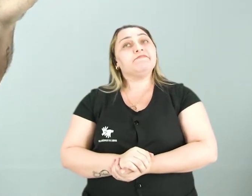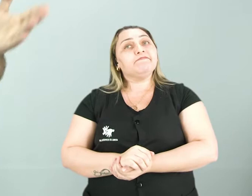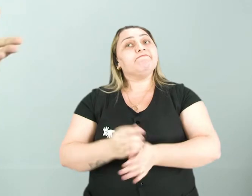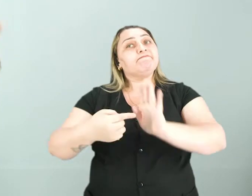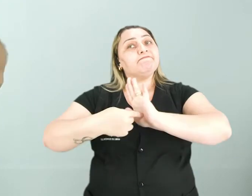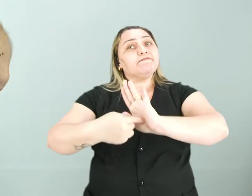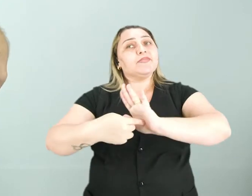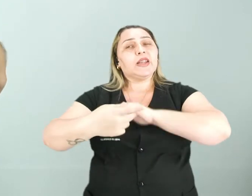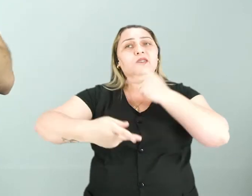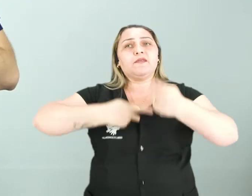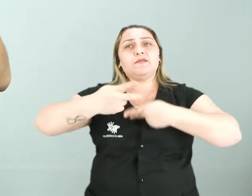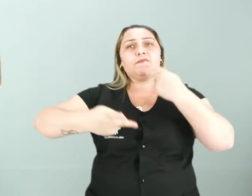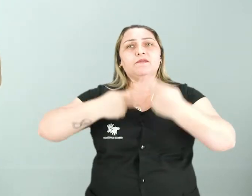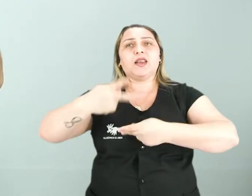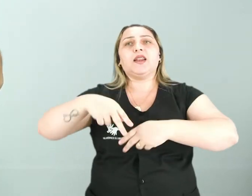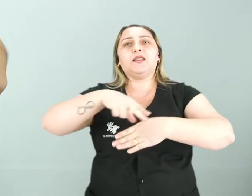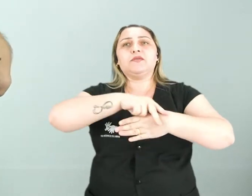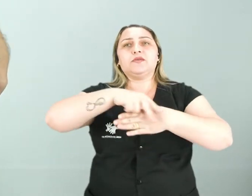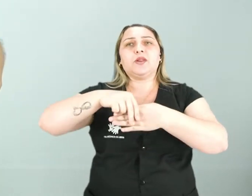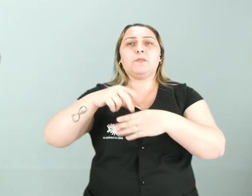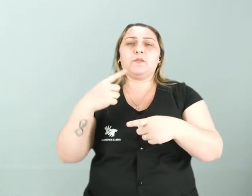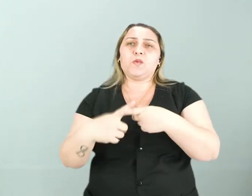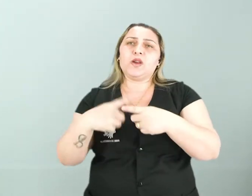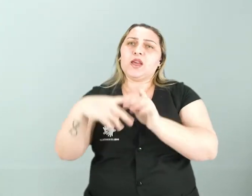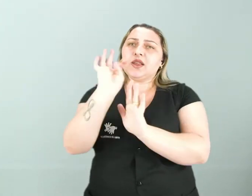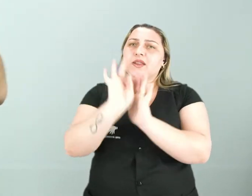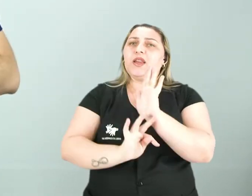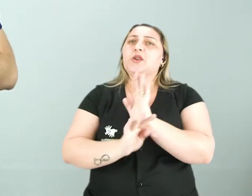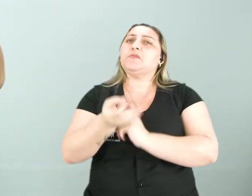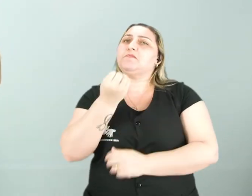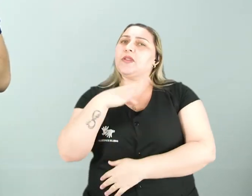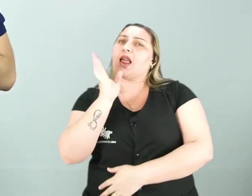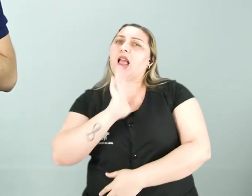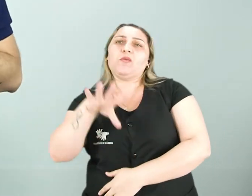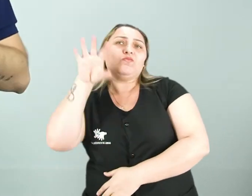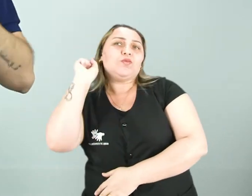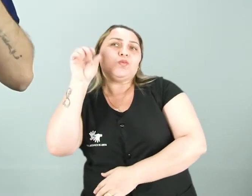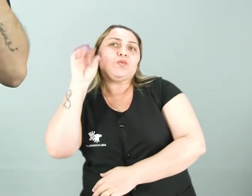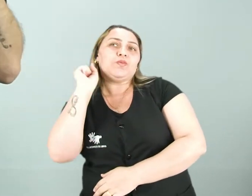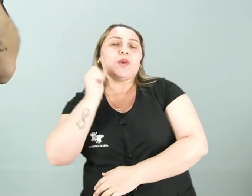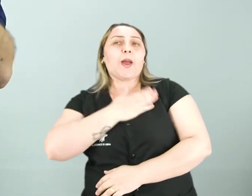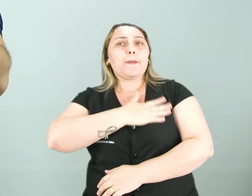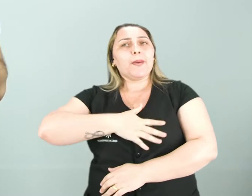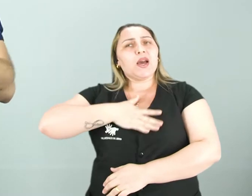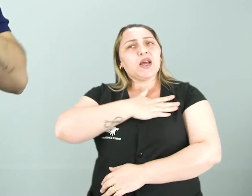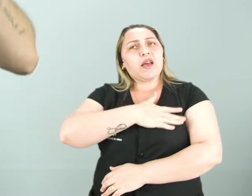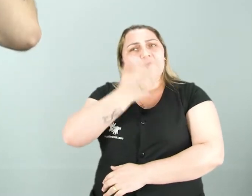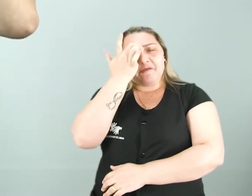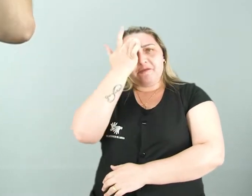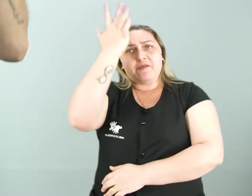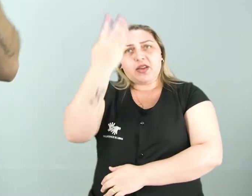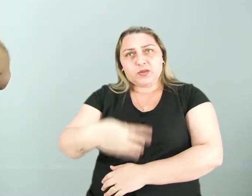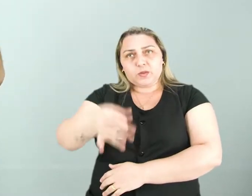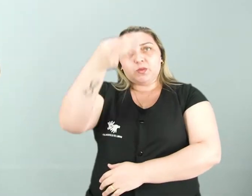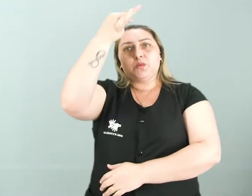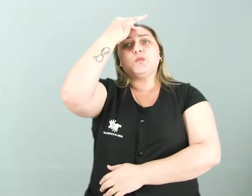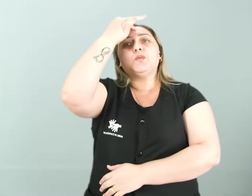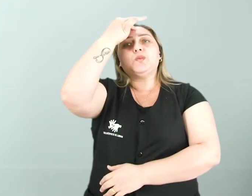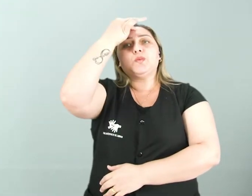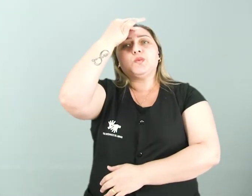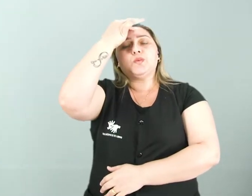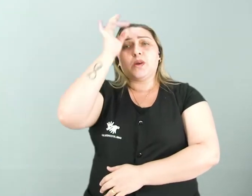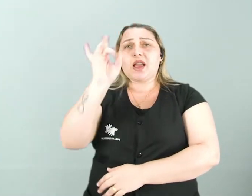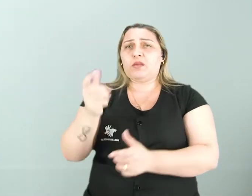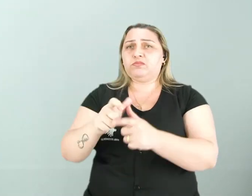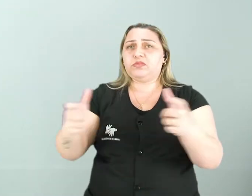evidência falando sobre os cordéis, porque são textos interessantes de se ouvir e é um texto fácil de memorizar. Por mais que ele